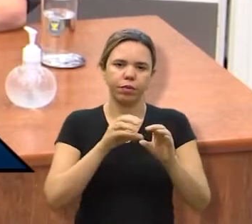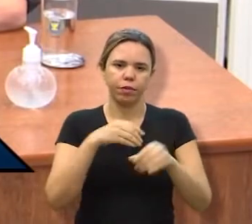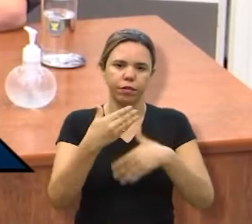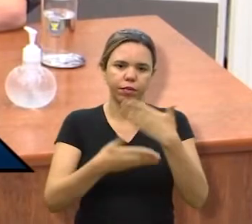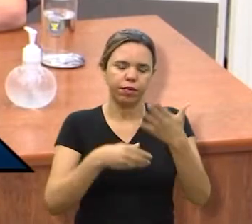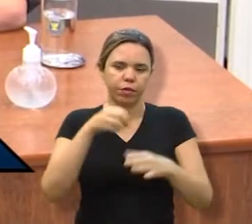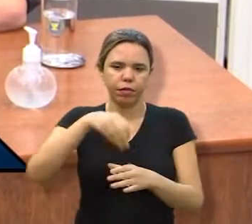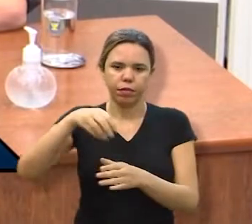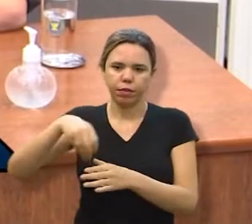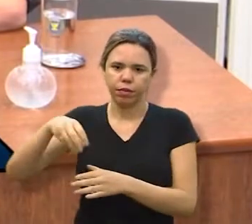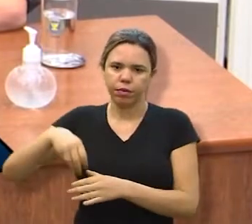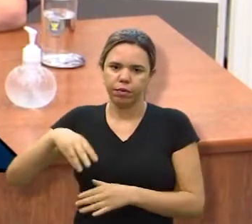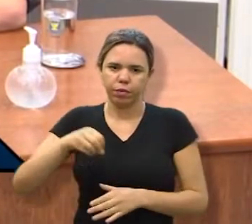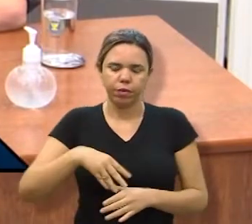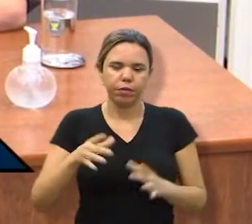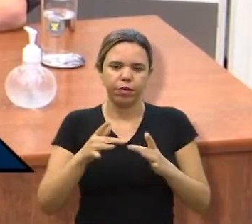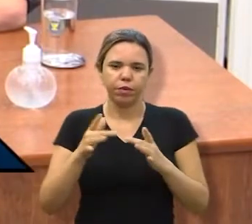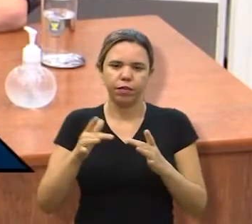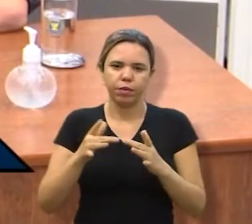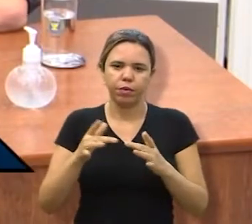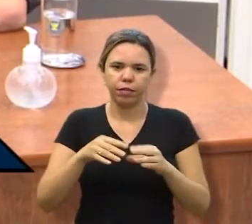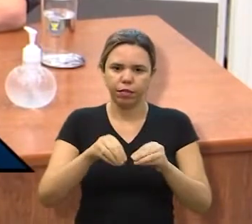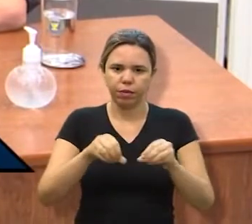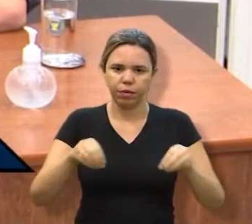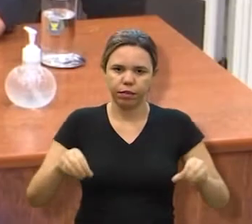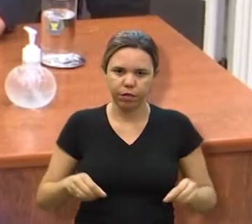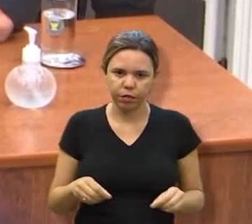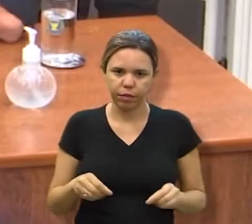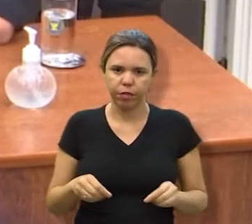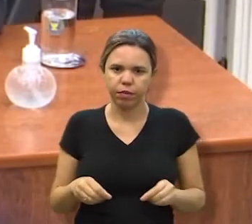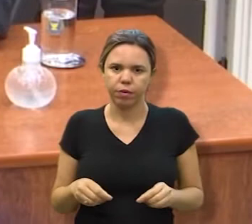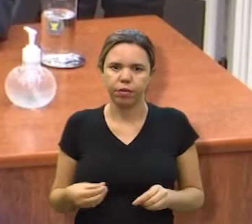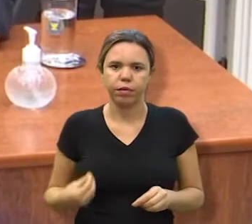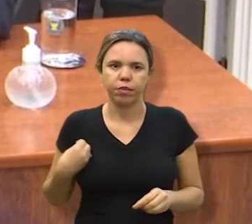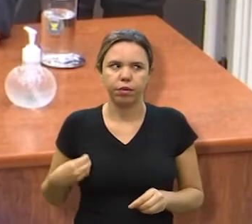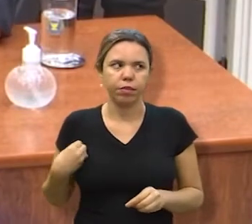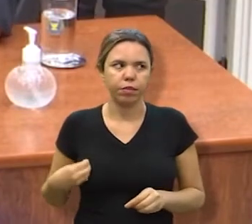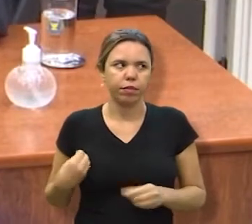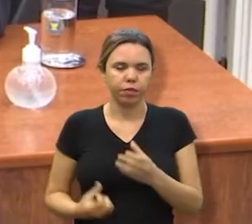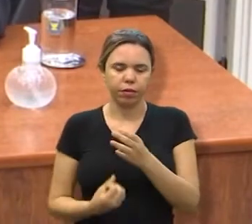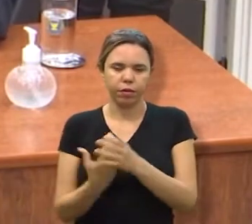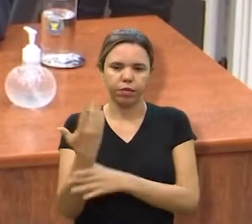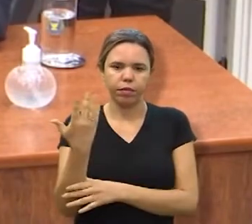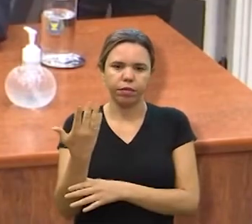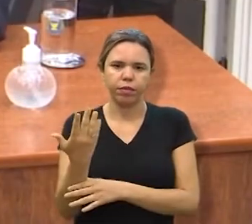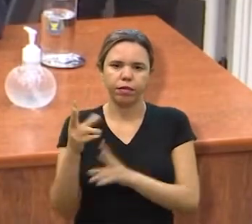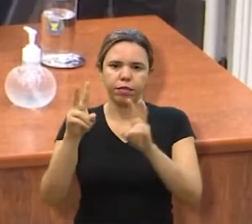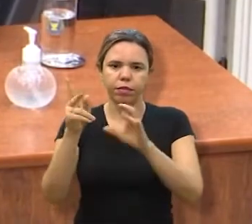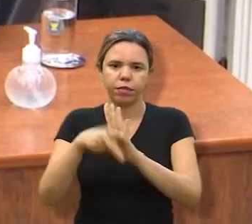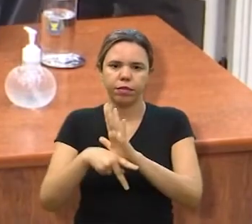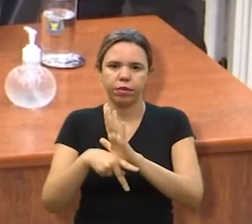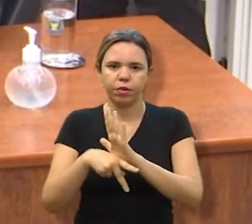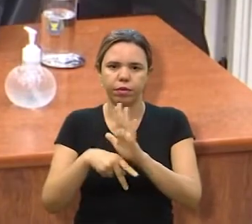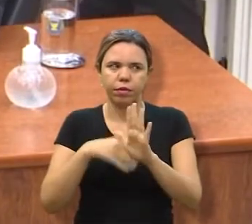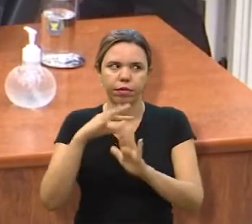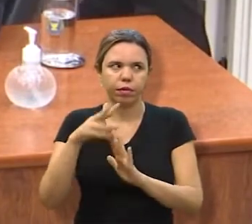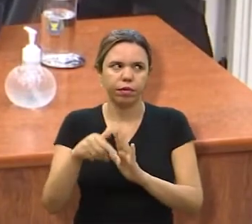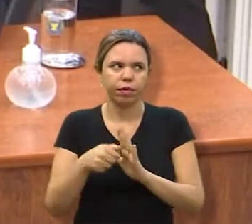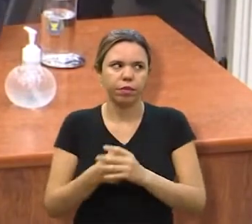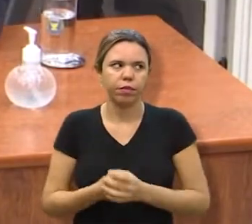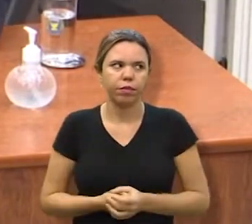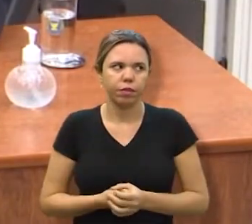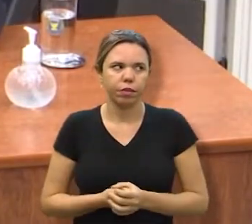ensina processos de plantio e contato com o solo. O Reviva Planet Green se trata de um projeto